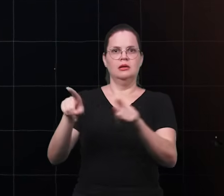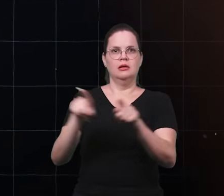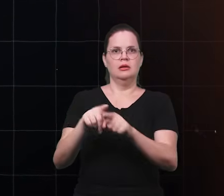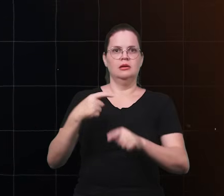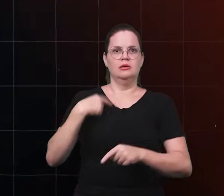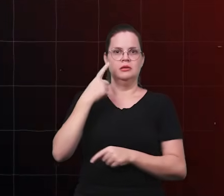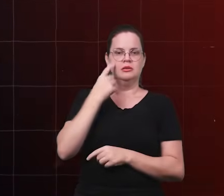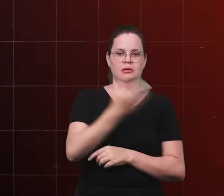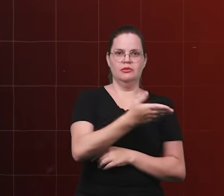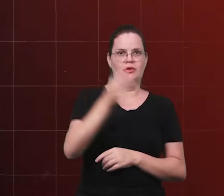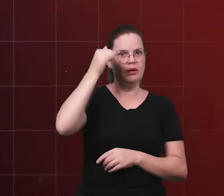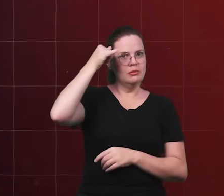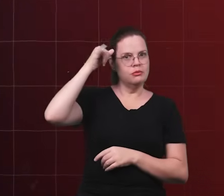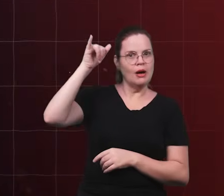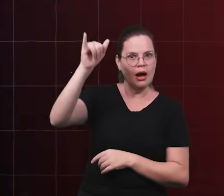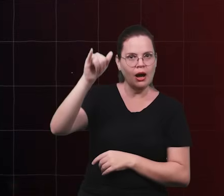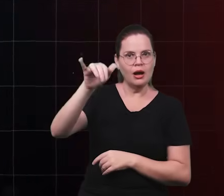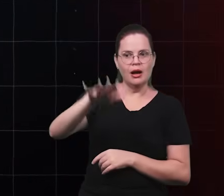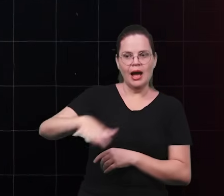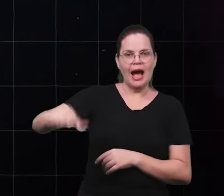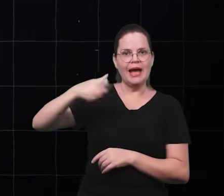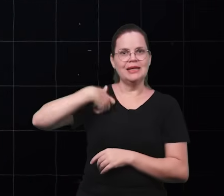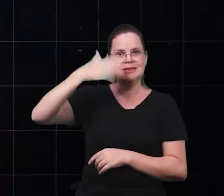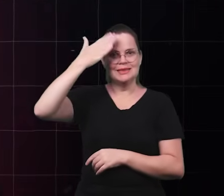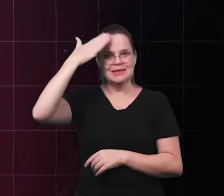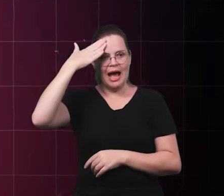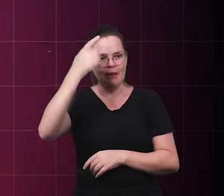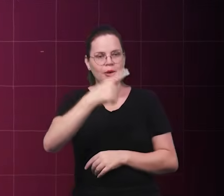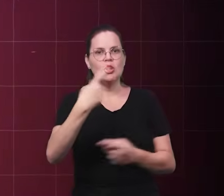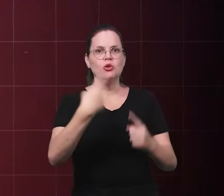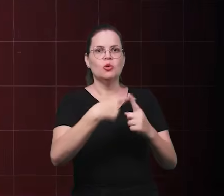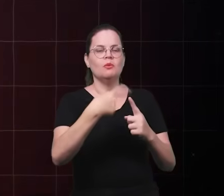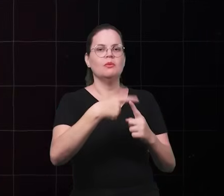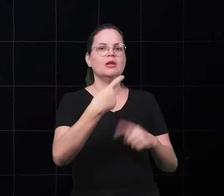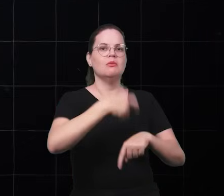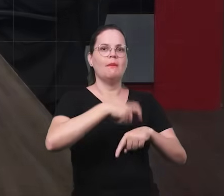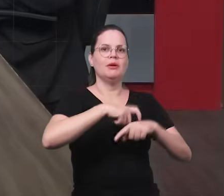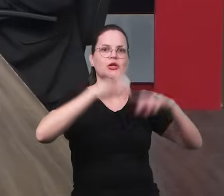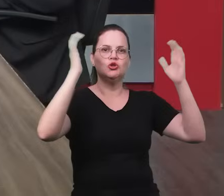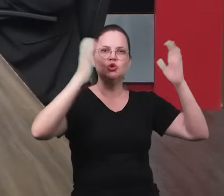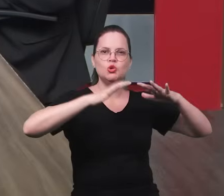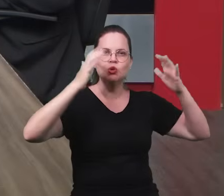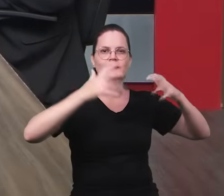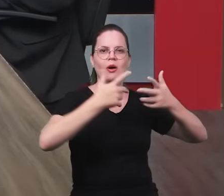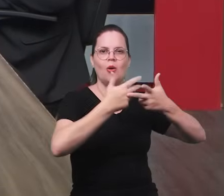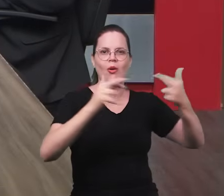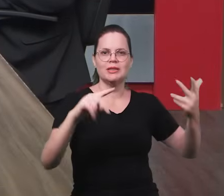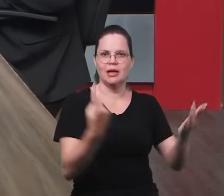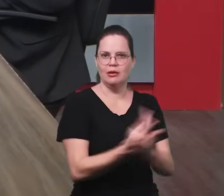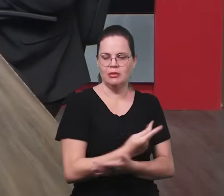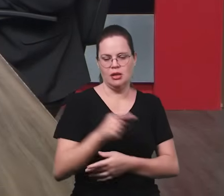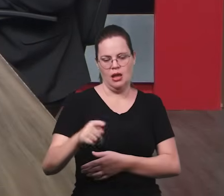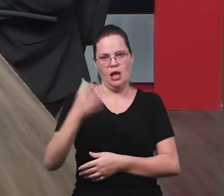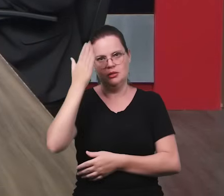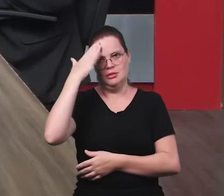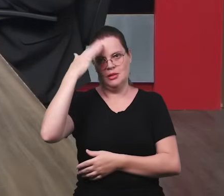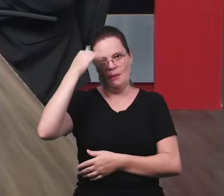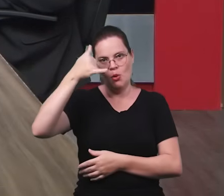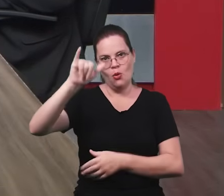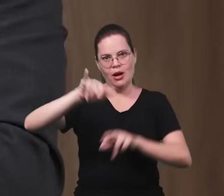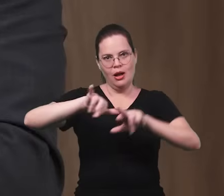gados, acerca do temporal que sobe, né? Então, E você vê como Deus faz a coisa de forma